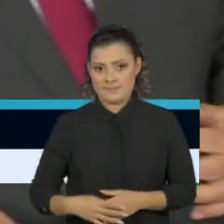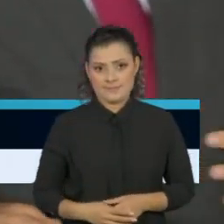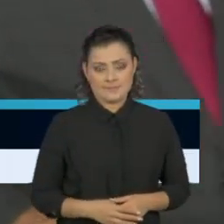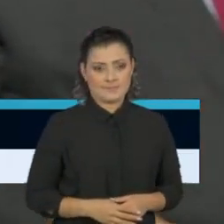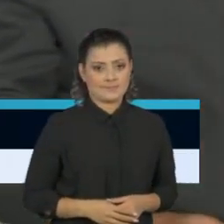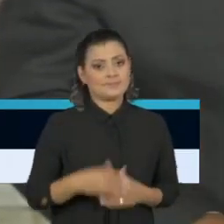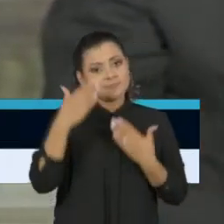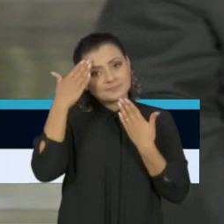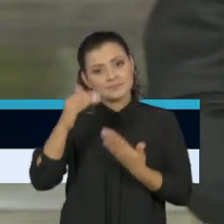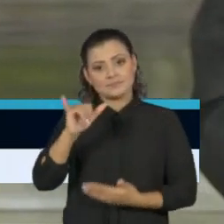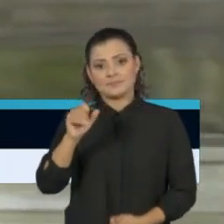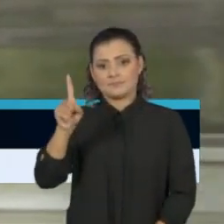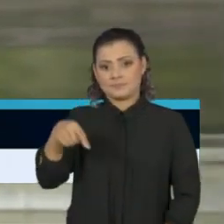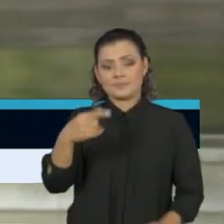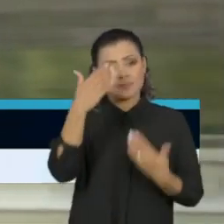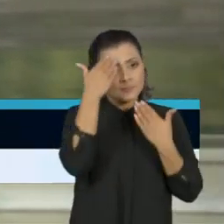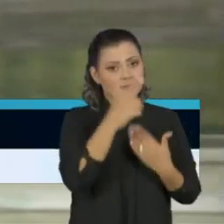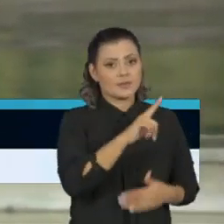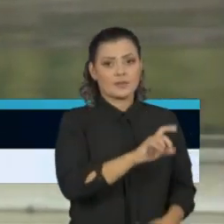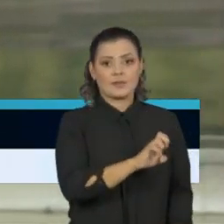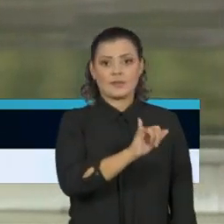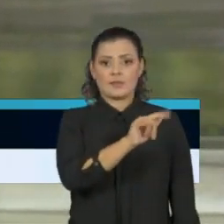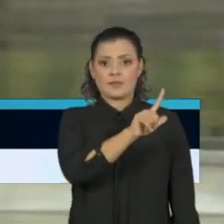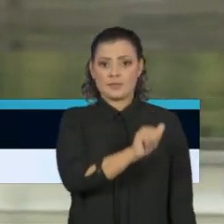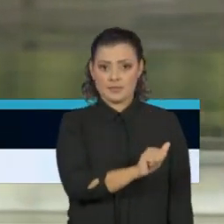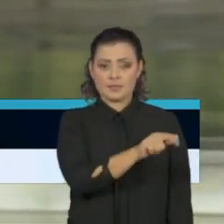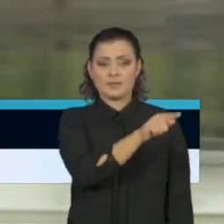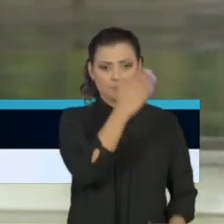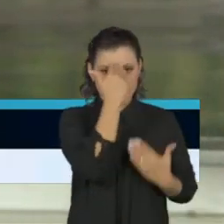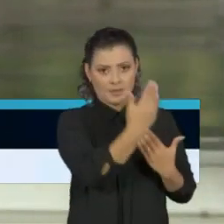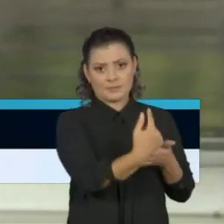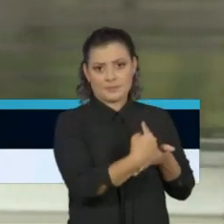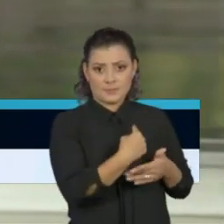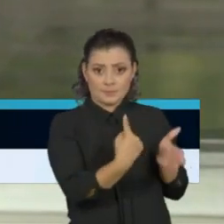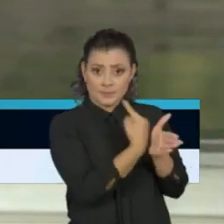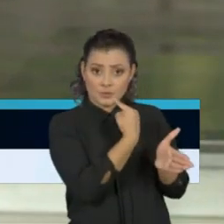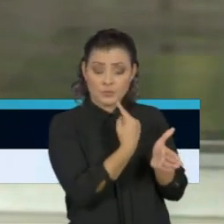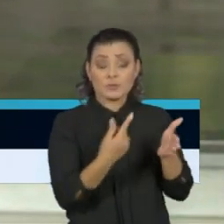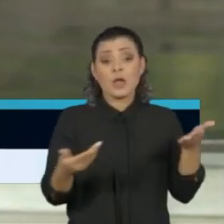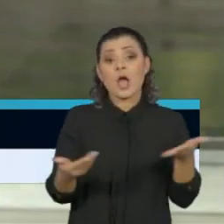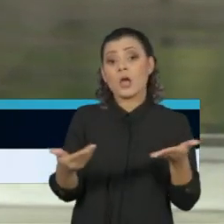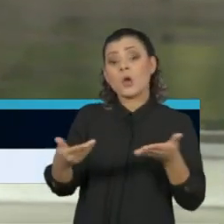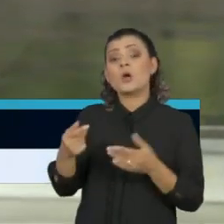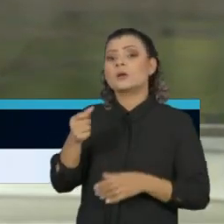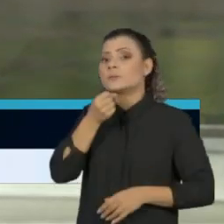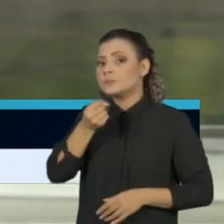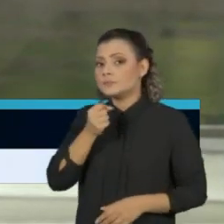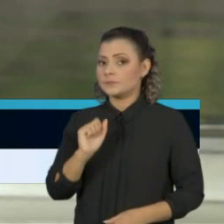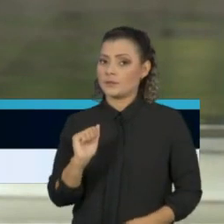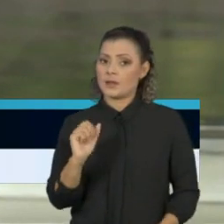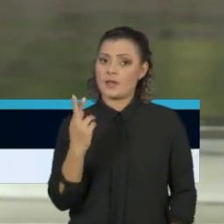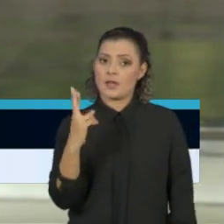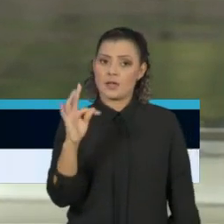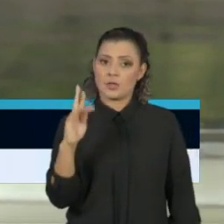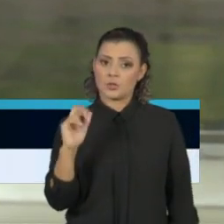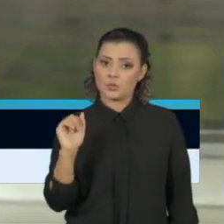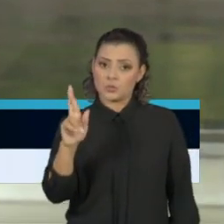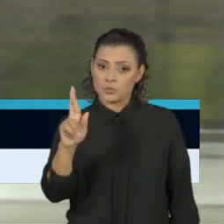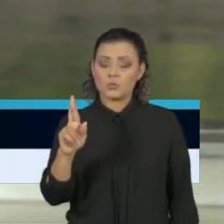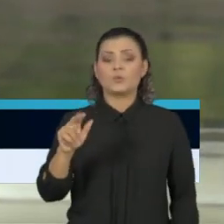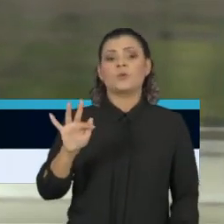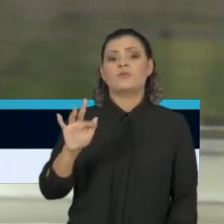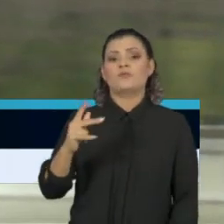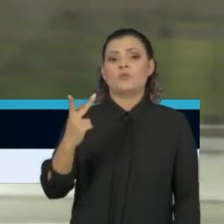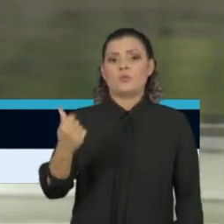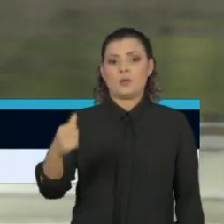Obrigado, doutor Guerra. Obrigado à jornalista Leila Lima, do Jornal Valor Econômico. Agora sim, vamos ao jornalista Arthur Rodrigues, da Folha de São Paulo.